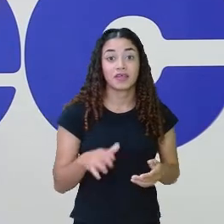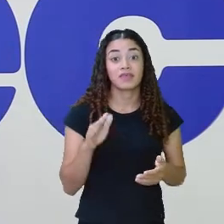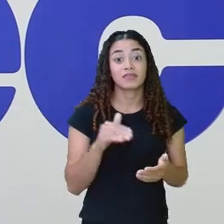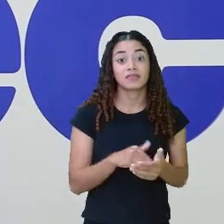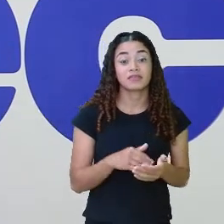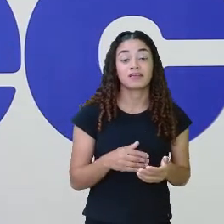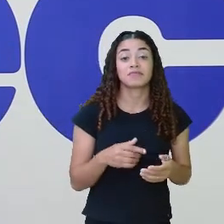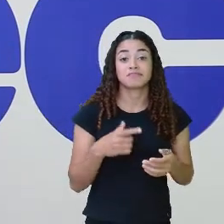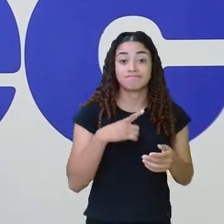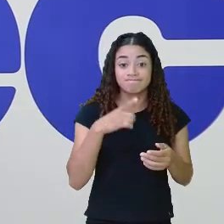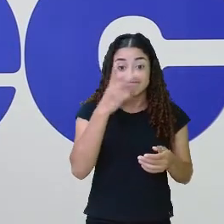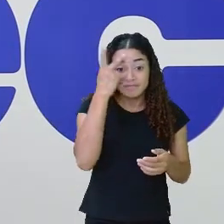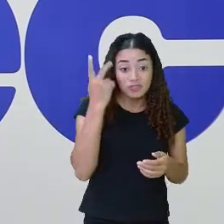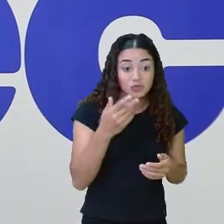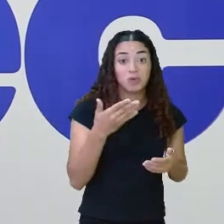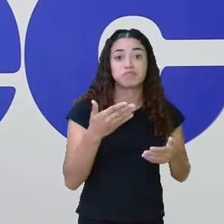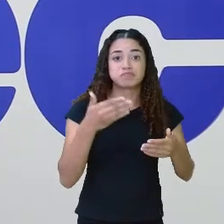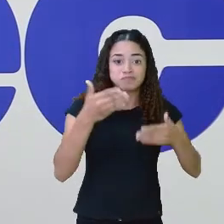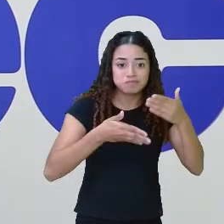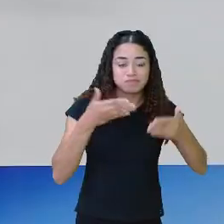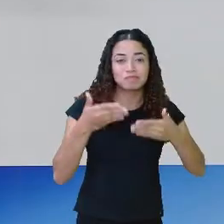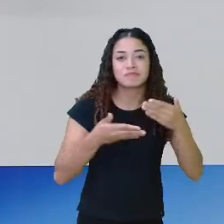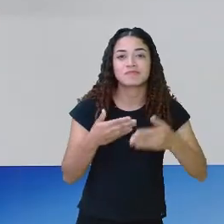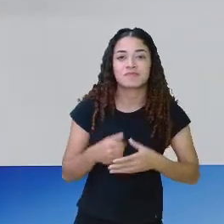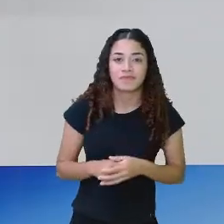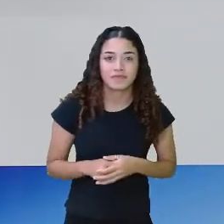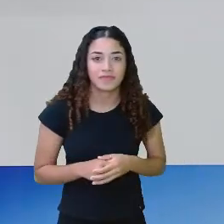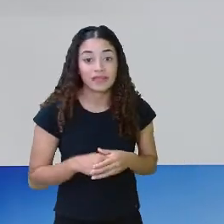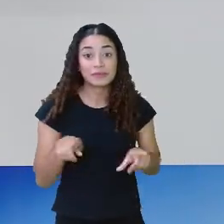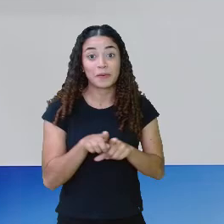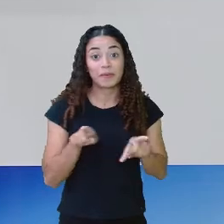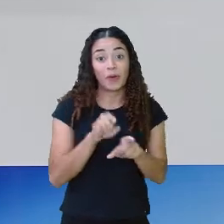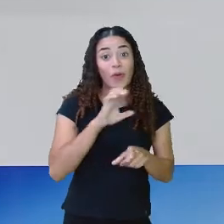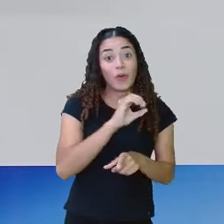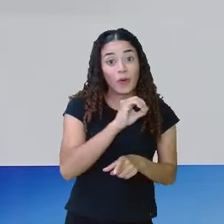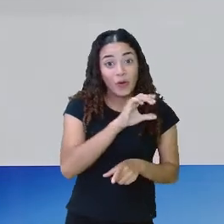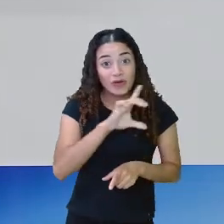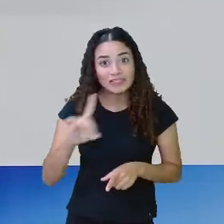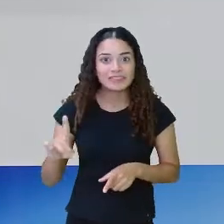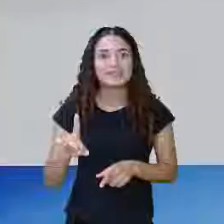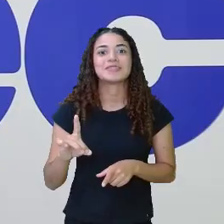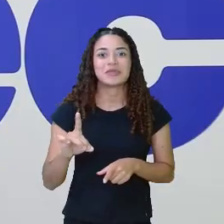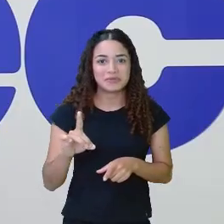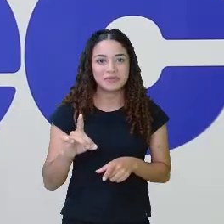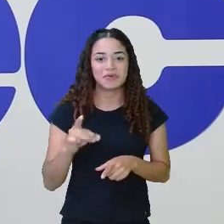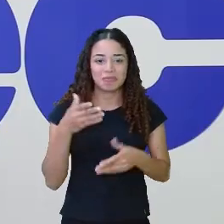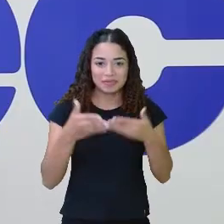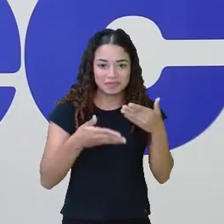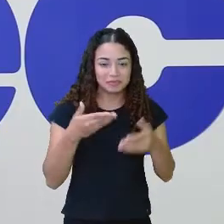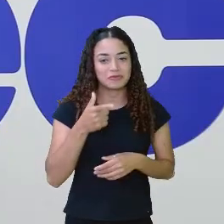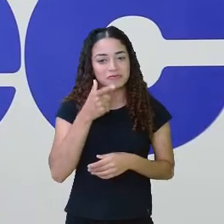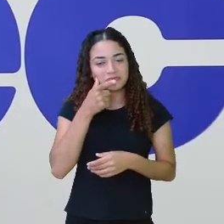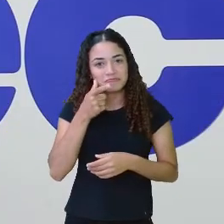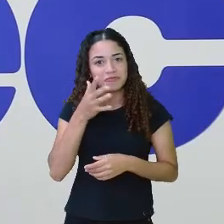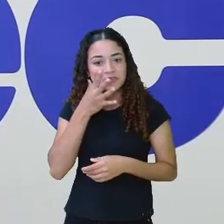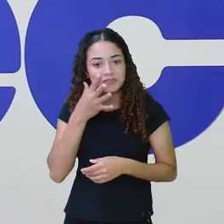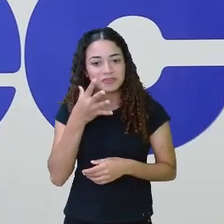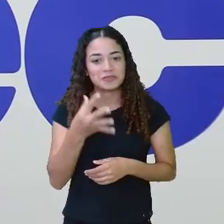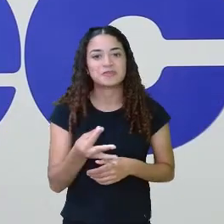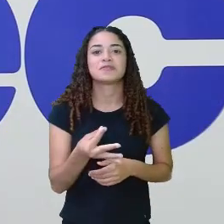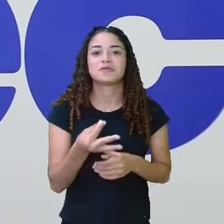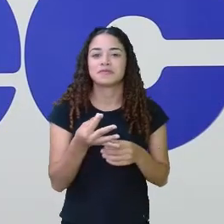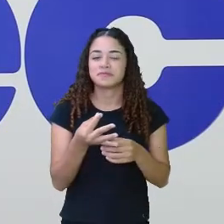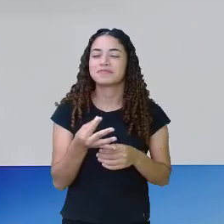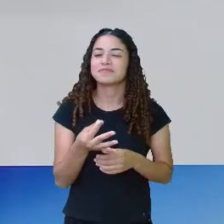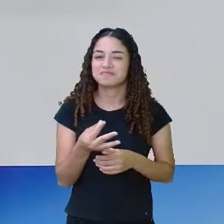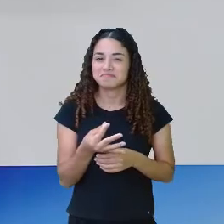Luciana Firmo passou por aqui dando bom dia Olha pra aí, até a gente. nossa Não coordenadora é? está aqui. Então a aula hoje vai ser melhor ainda, né, Atenta, professora?